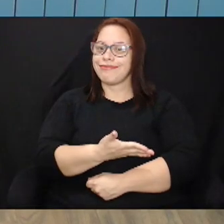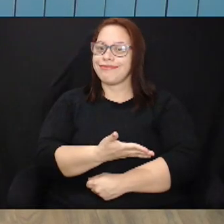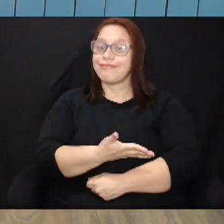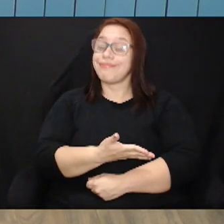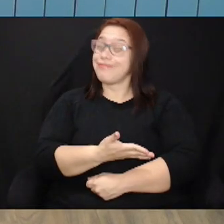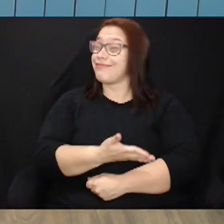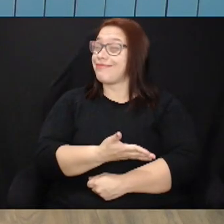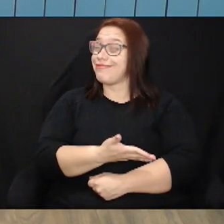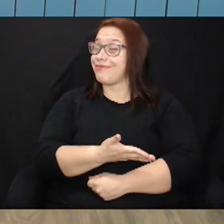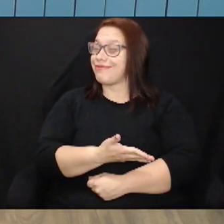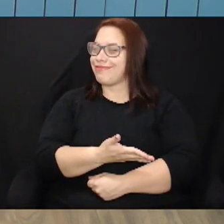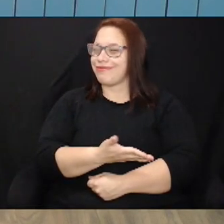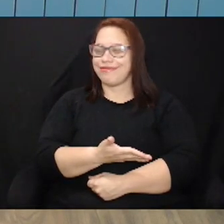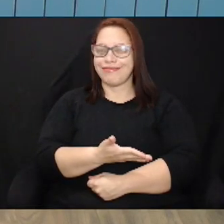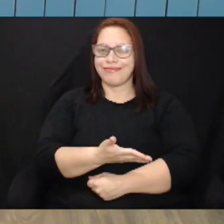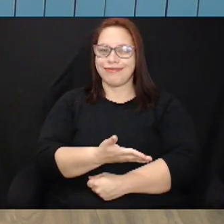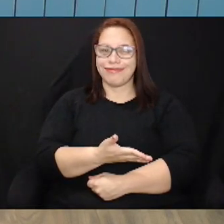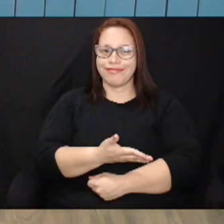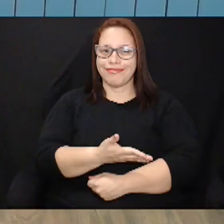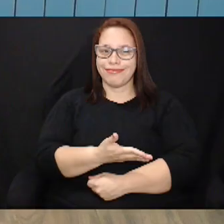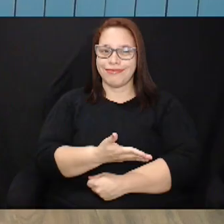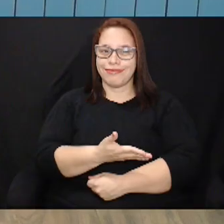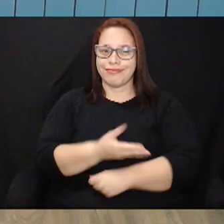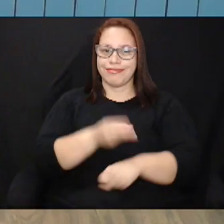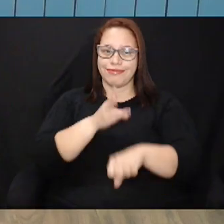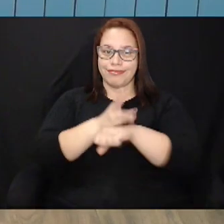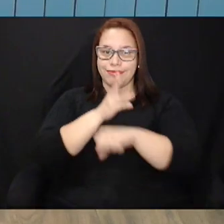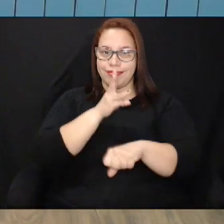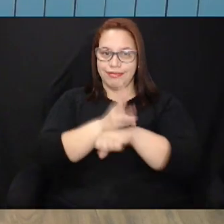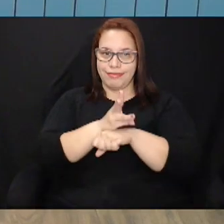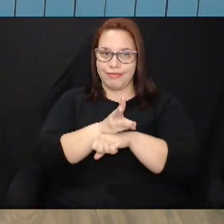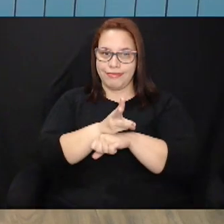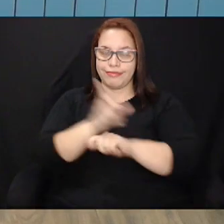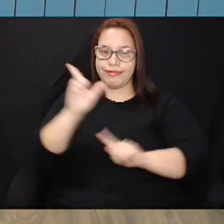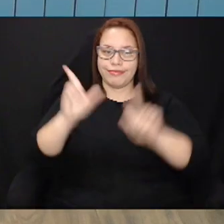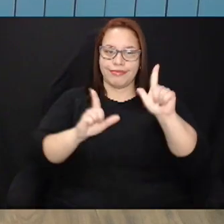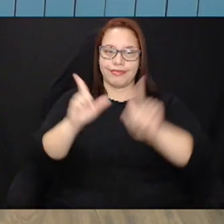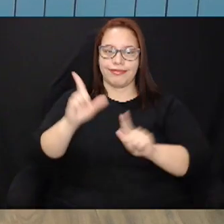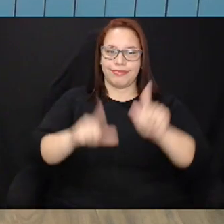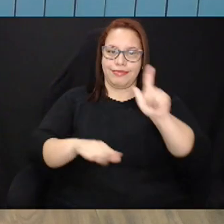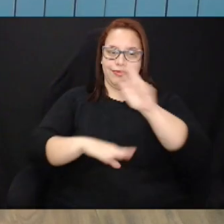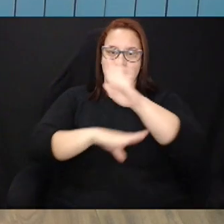Pode ir direto no número que aparece aqui embaixo da sua tela. É o